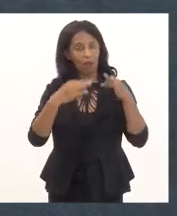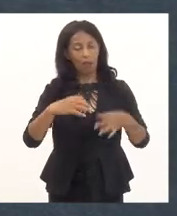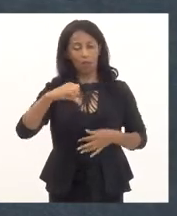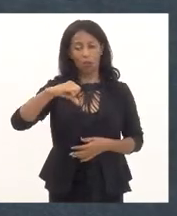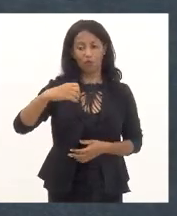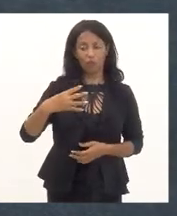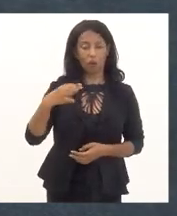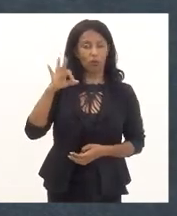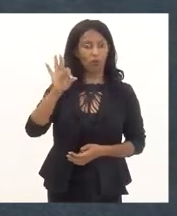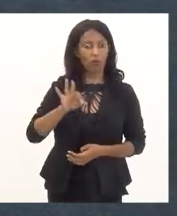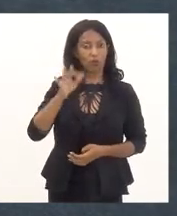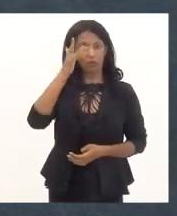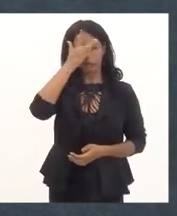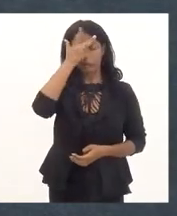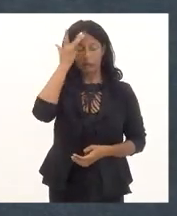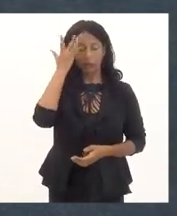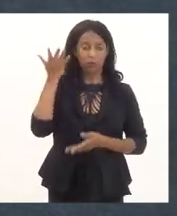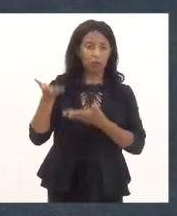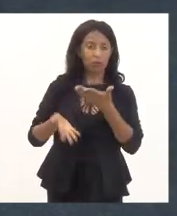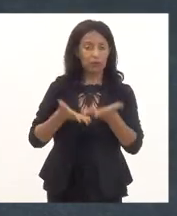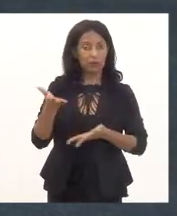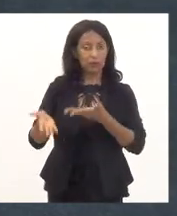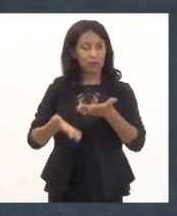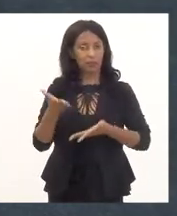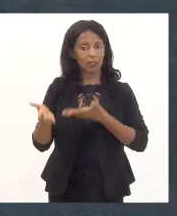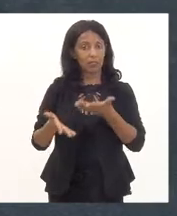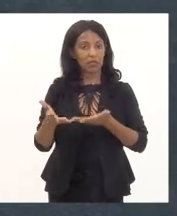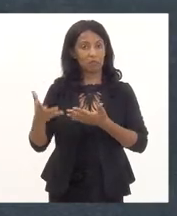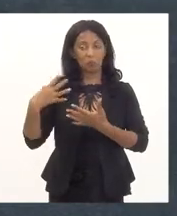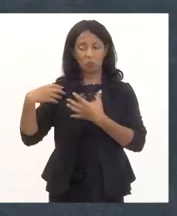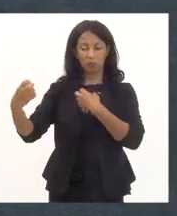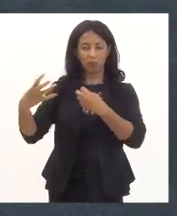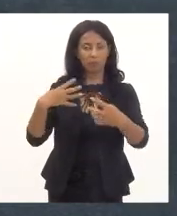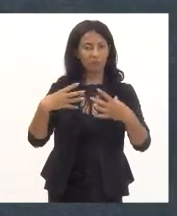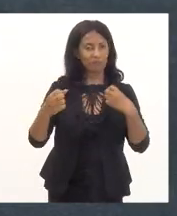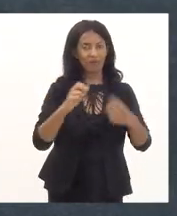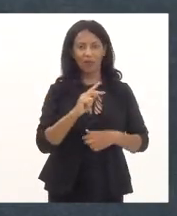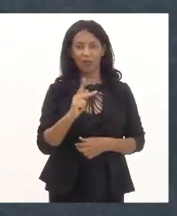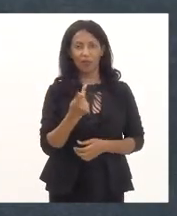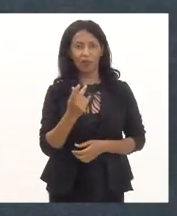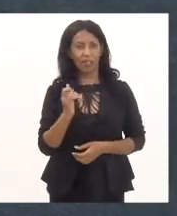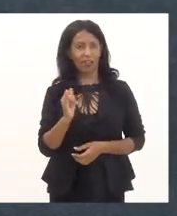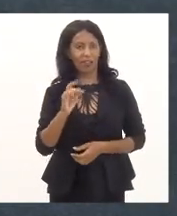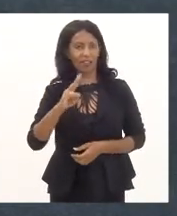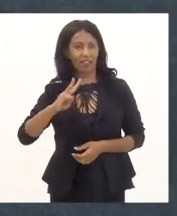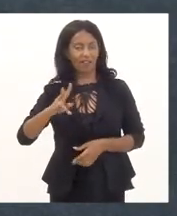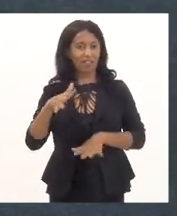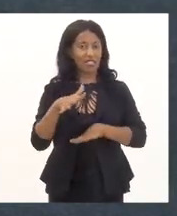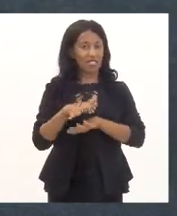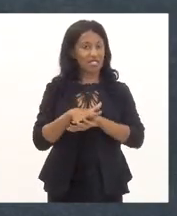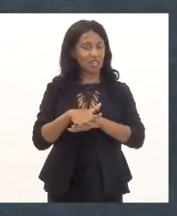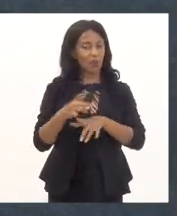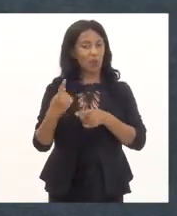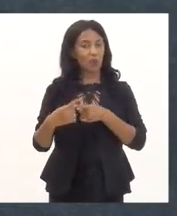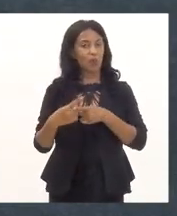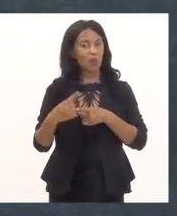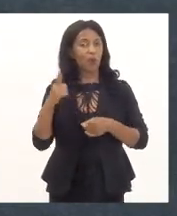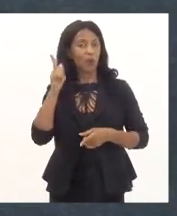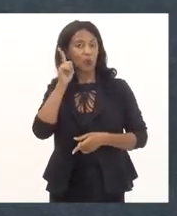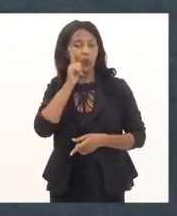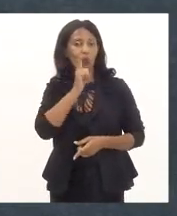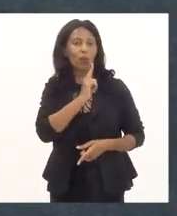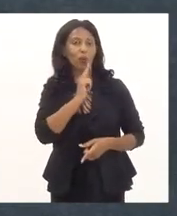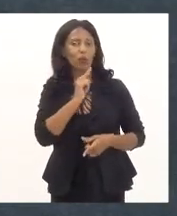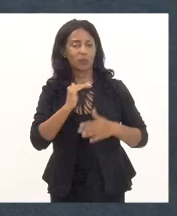94% das pessoas em tratamento não transmite o HIV por via sexual por terem atingido